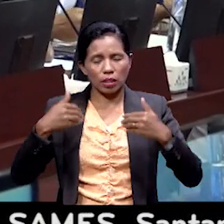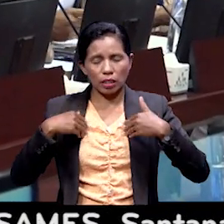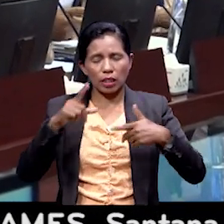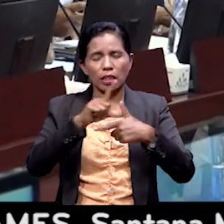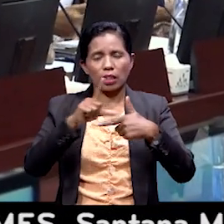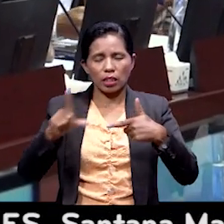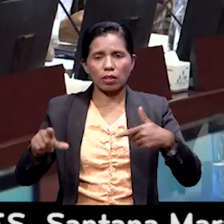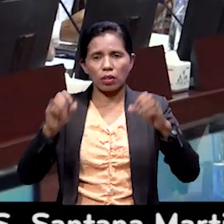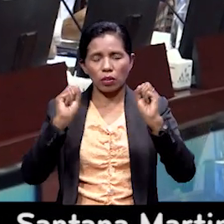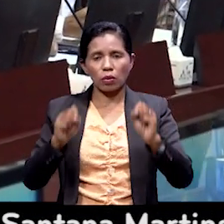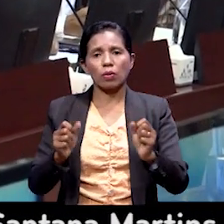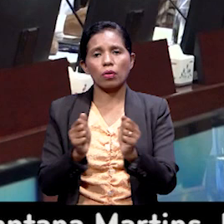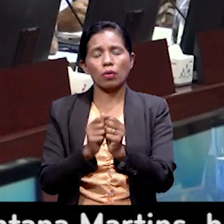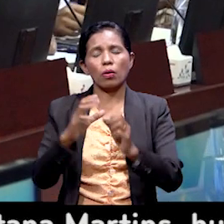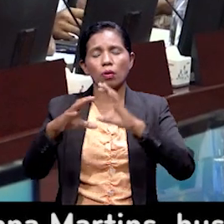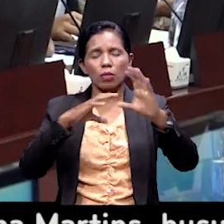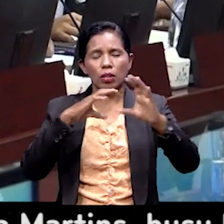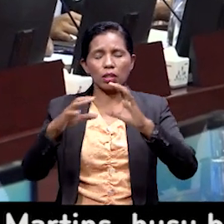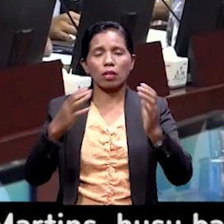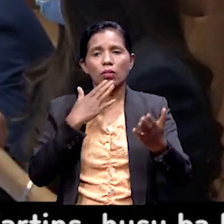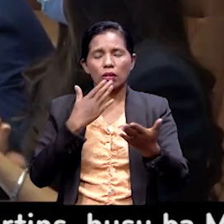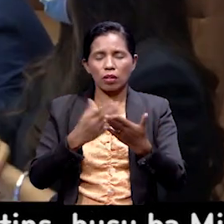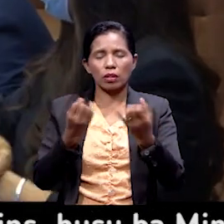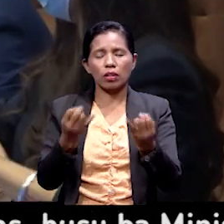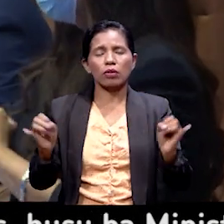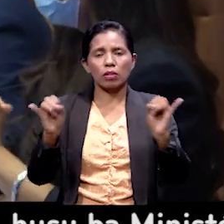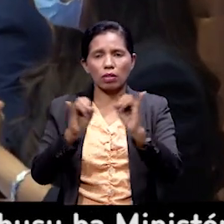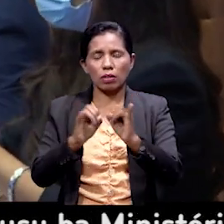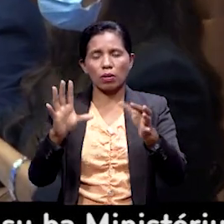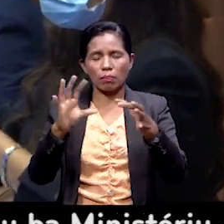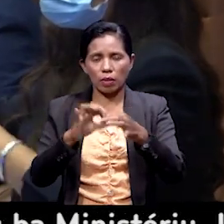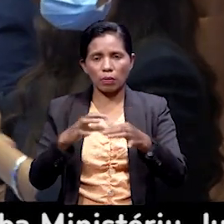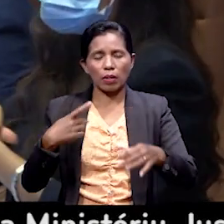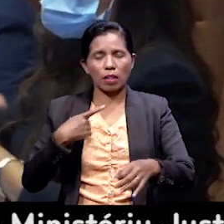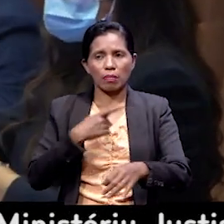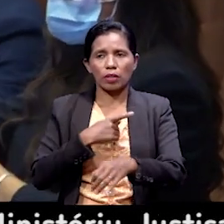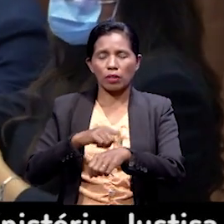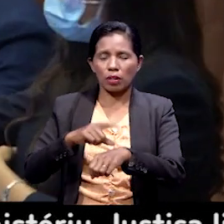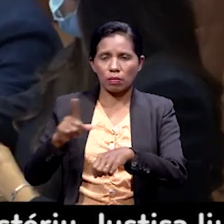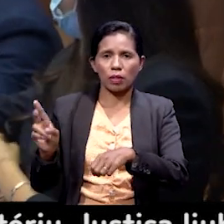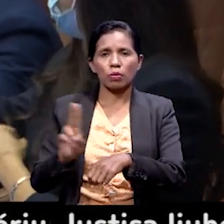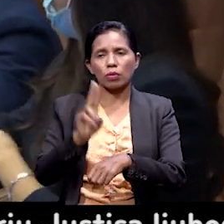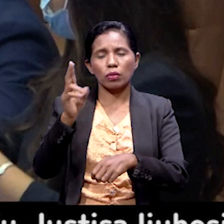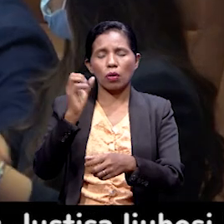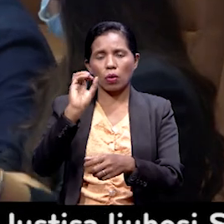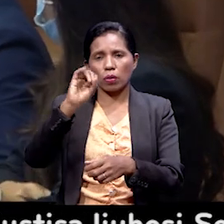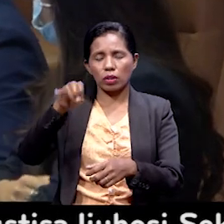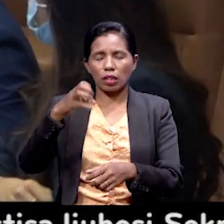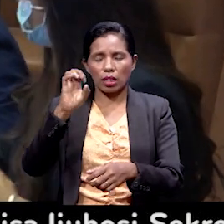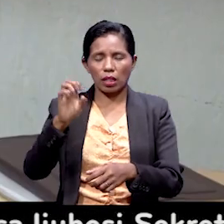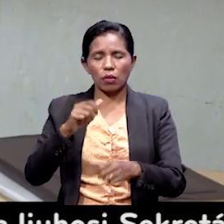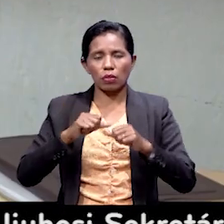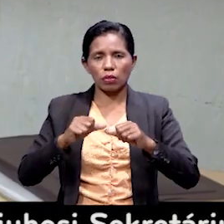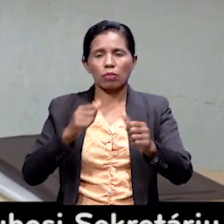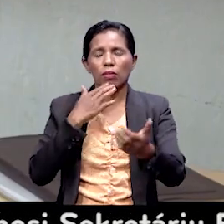no comunicação dia ho instituição seluk no mas membro parlamento nacional ato execução orçamento estado la dia. Sai